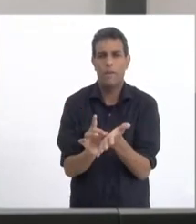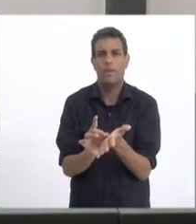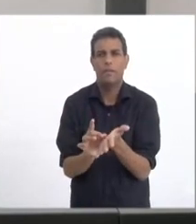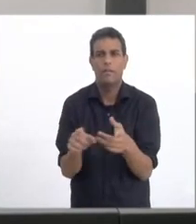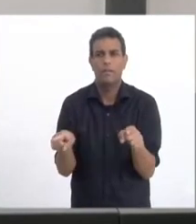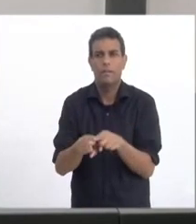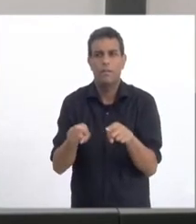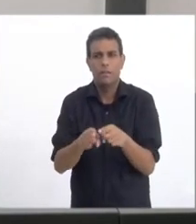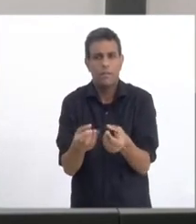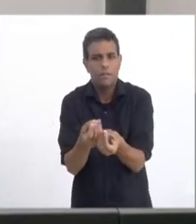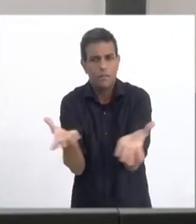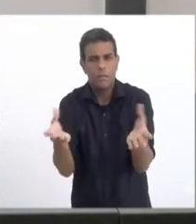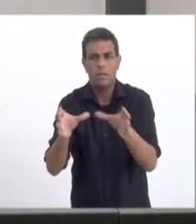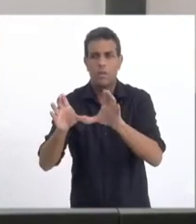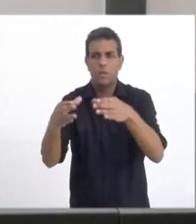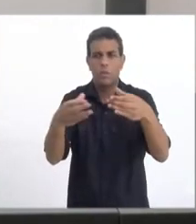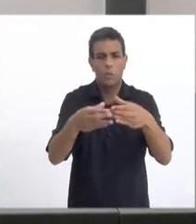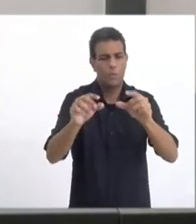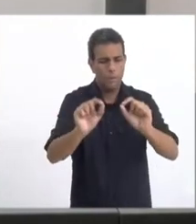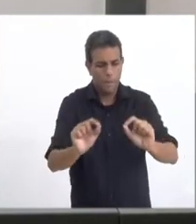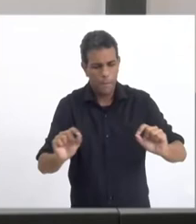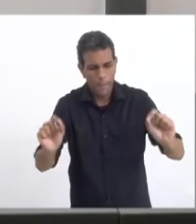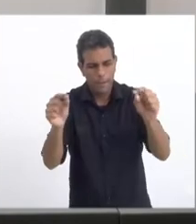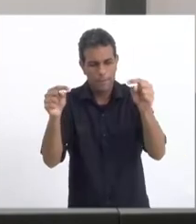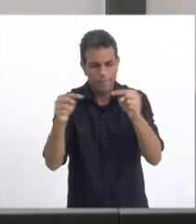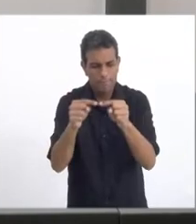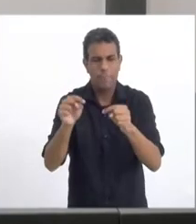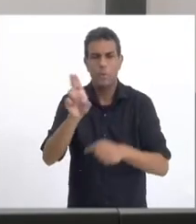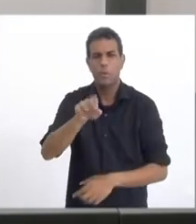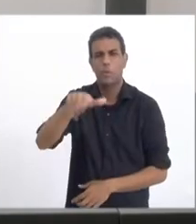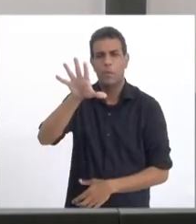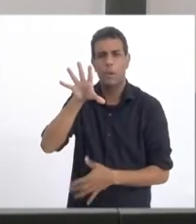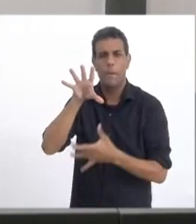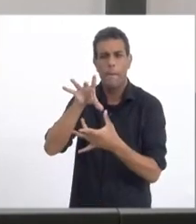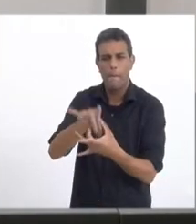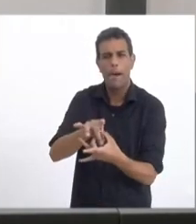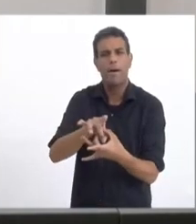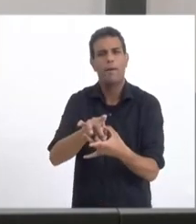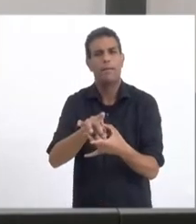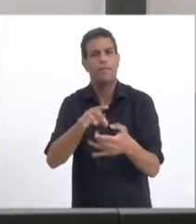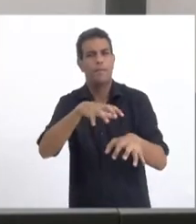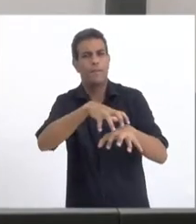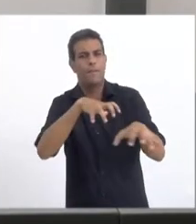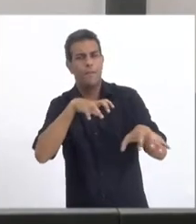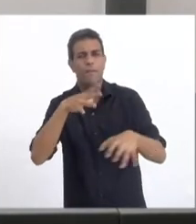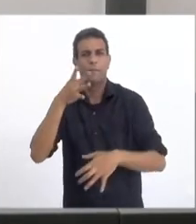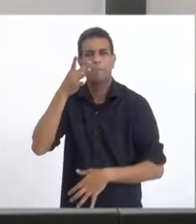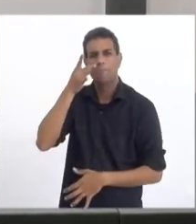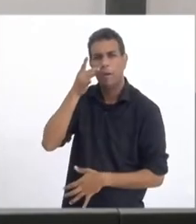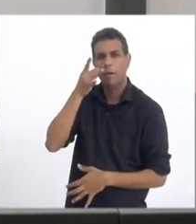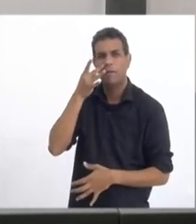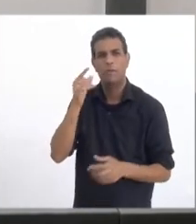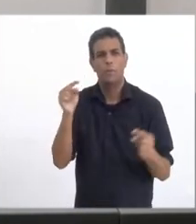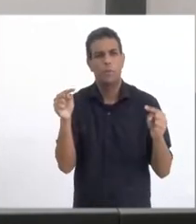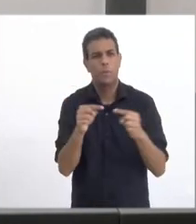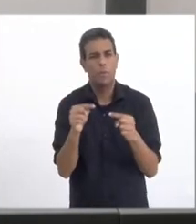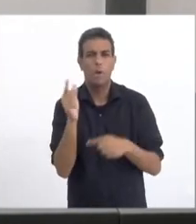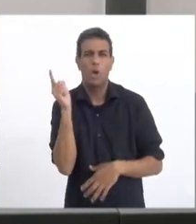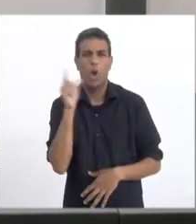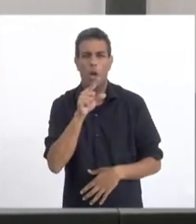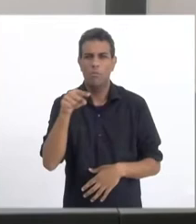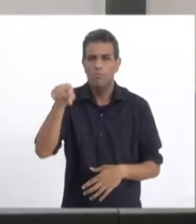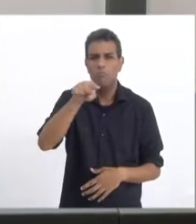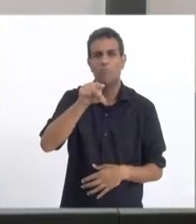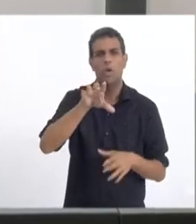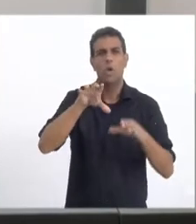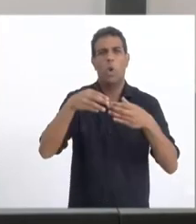coloco também a comissão à disposição para todos que fizeram uso da palavra, tanto de uma forma híbrida como também aqui da forma presencial, colocando